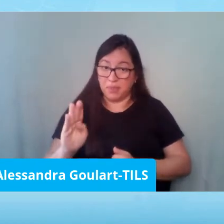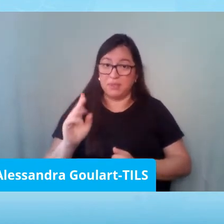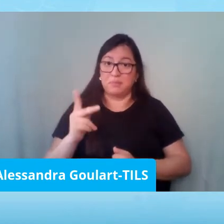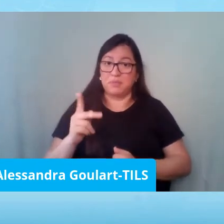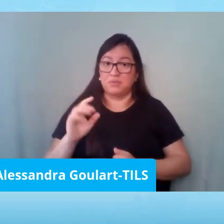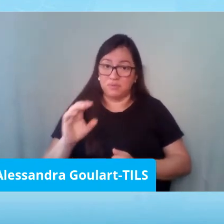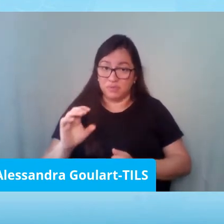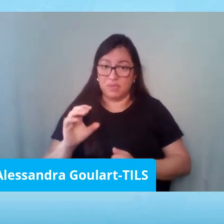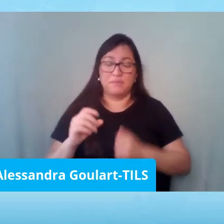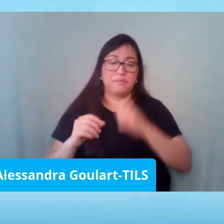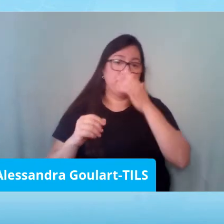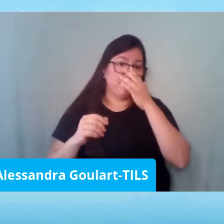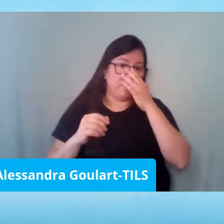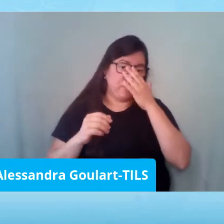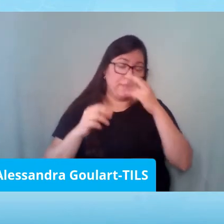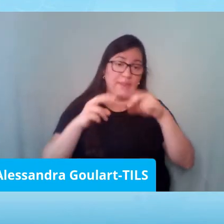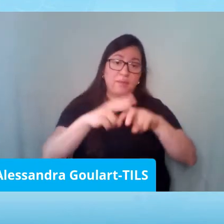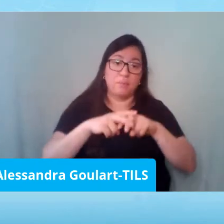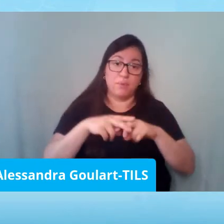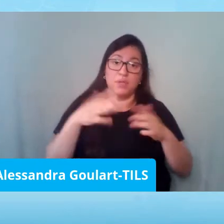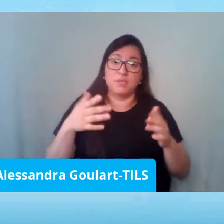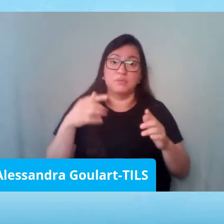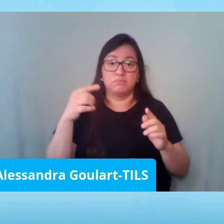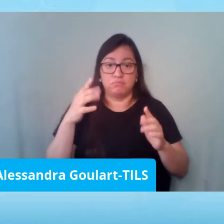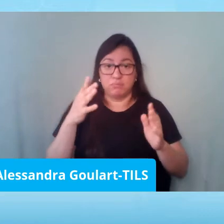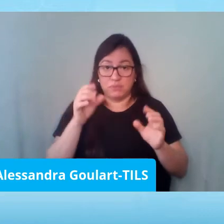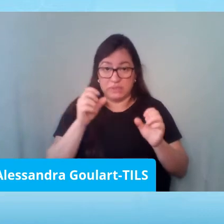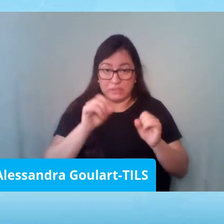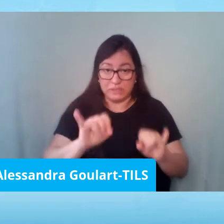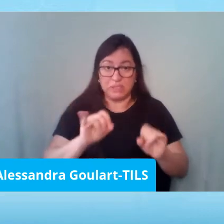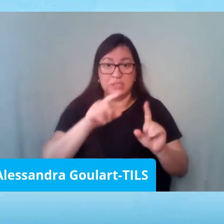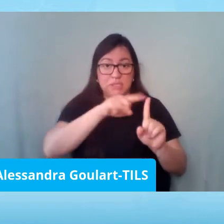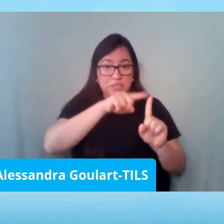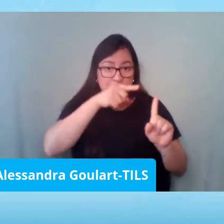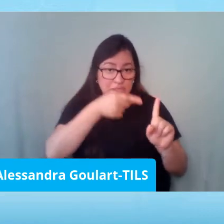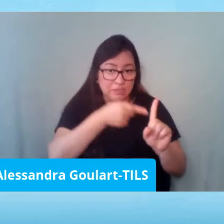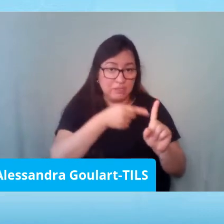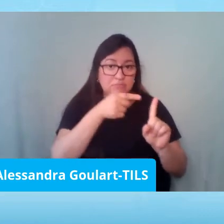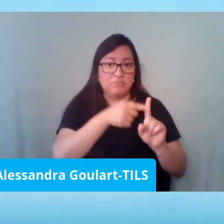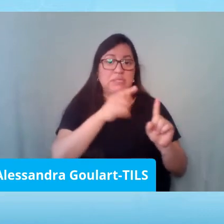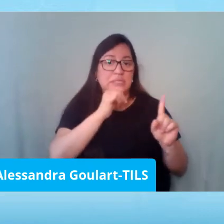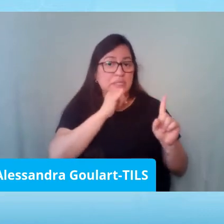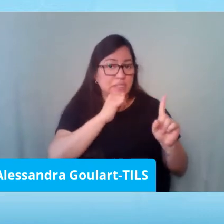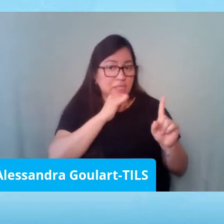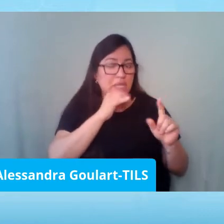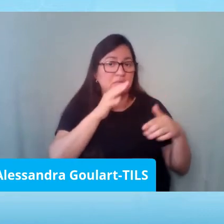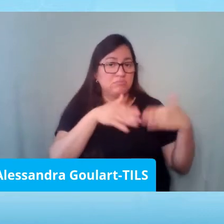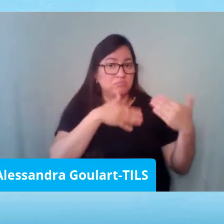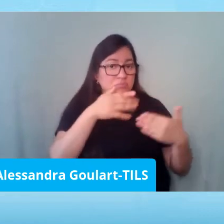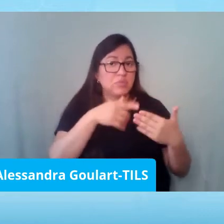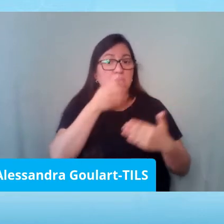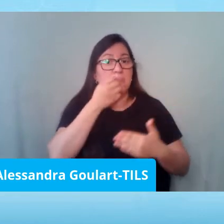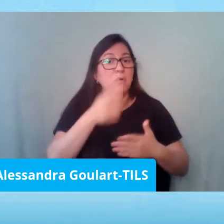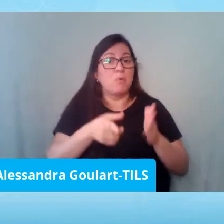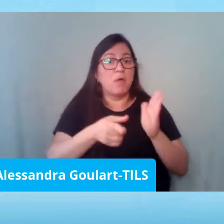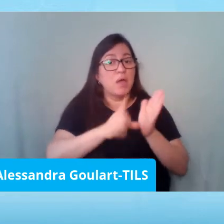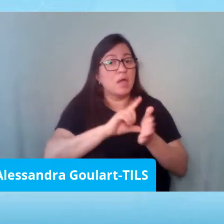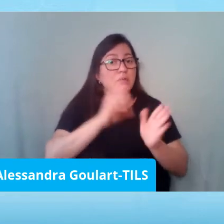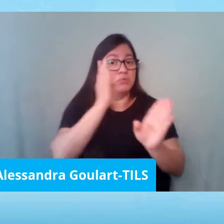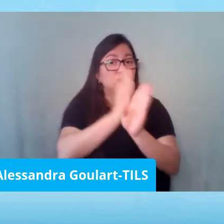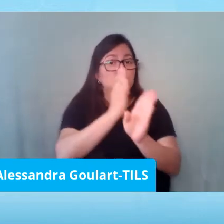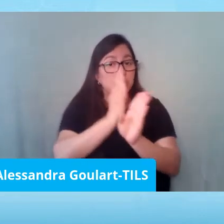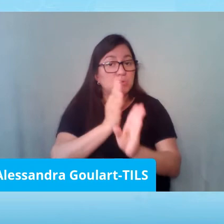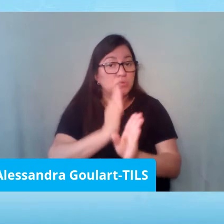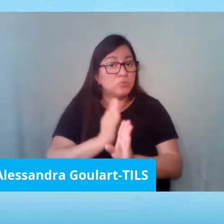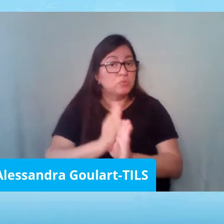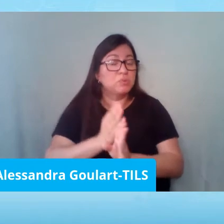Se essa pessoa ela já tiver tido sífilis, aí o teste rápido não vai ser um insumo que a gente vai utilizar, porque o teste rápido